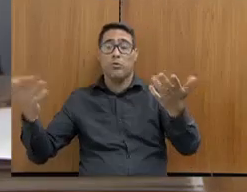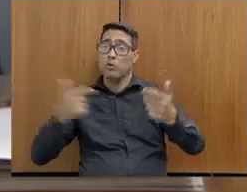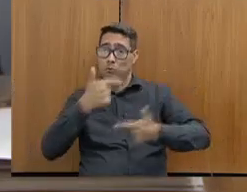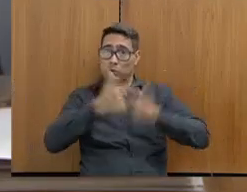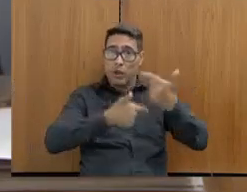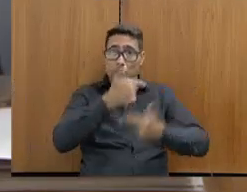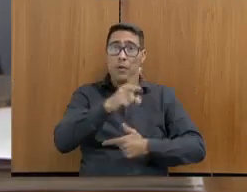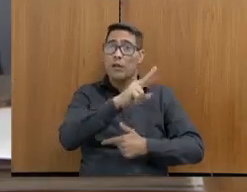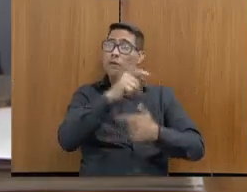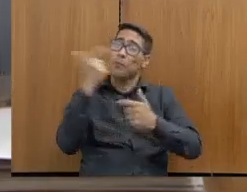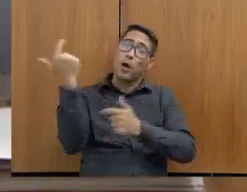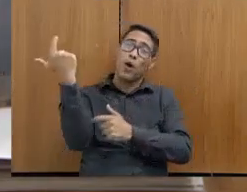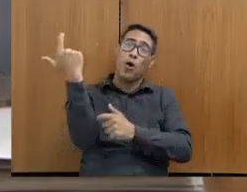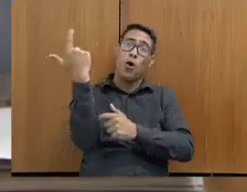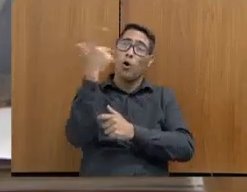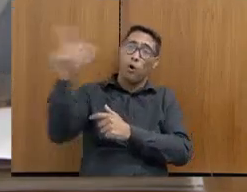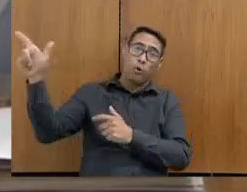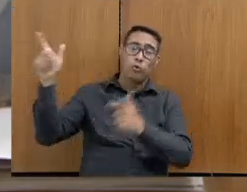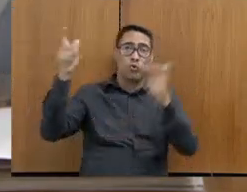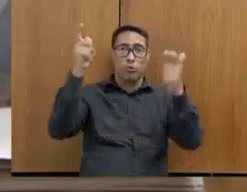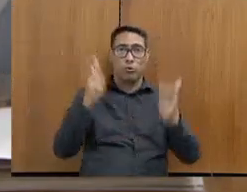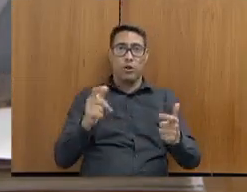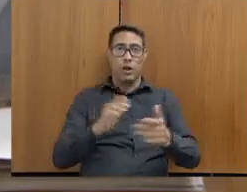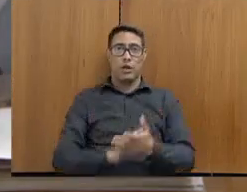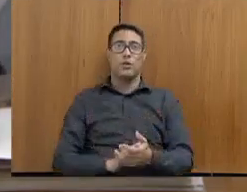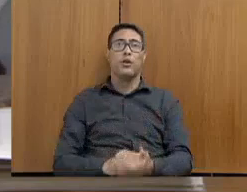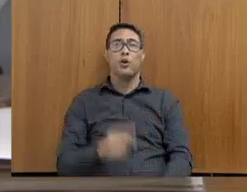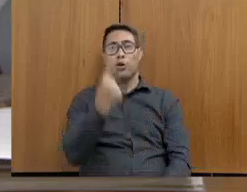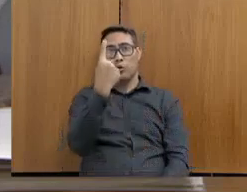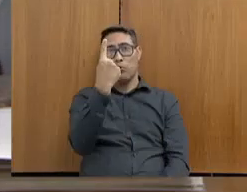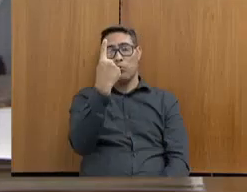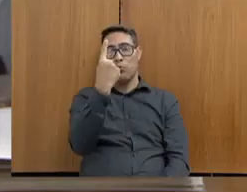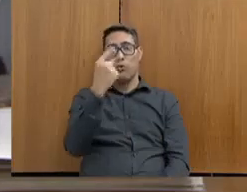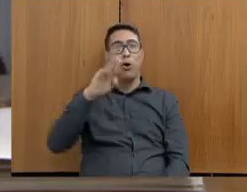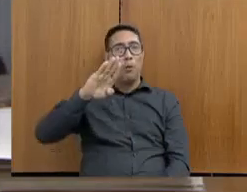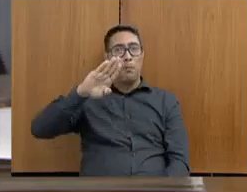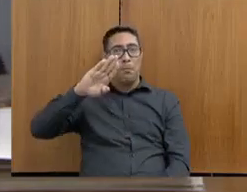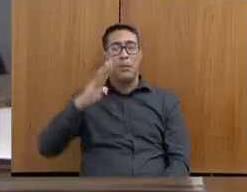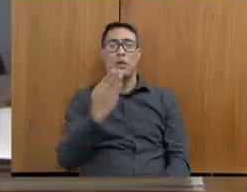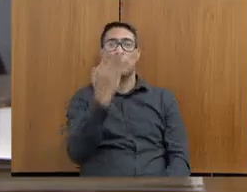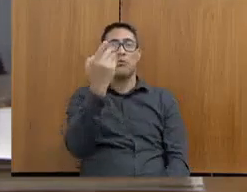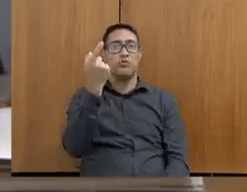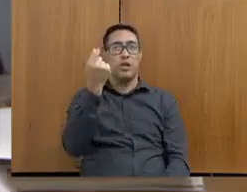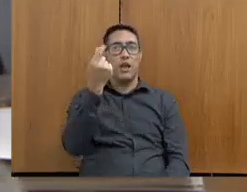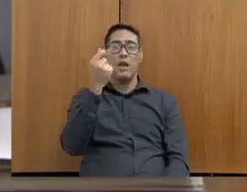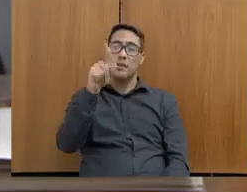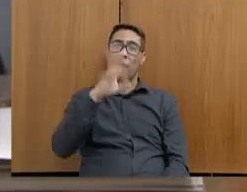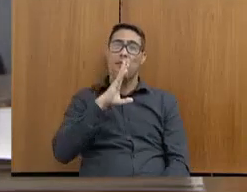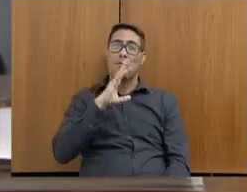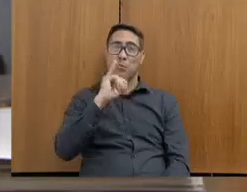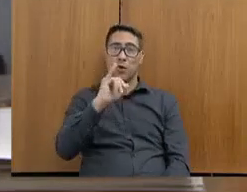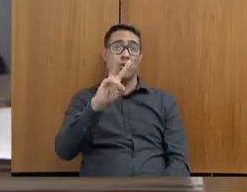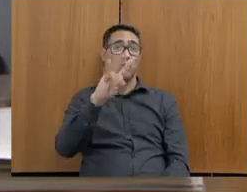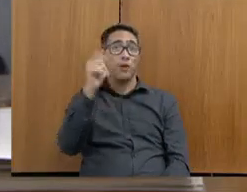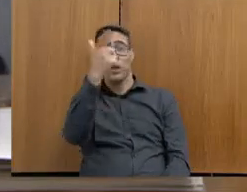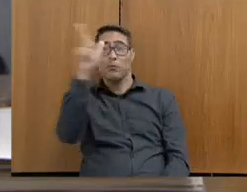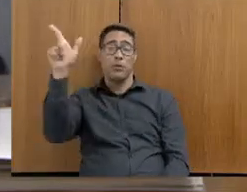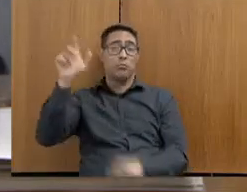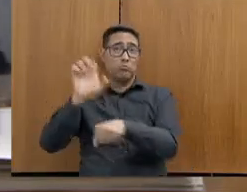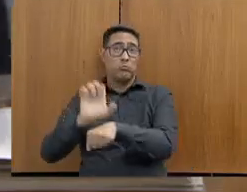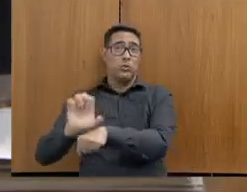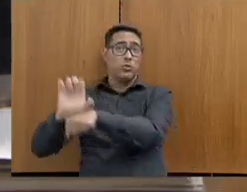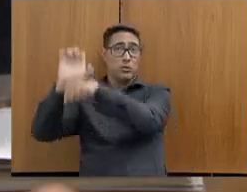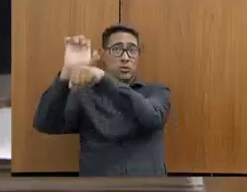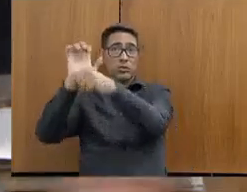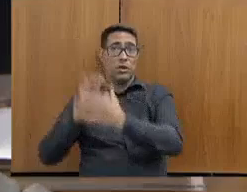e esses 1 milhão de reais que se arrecada de impostos vai ser arrecadado em outro estado então